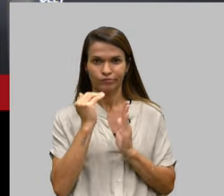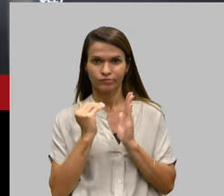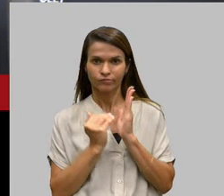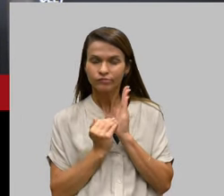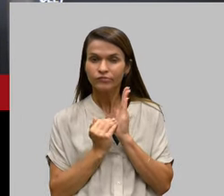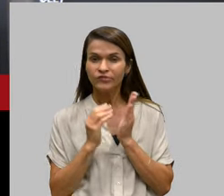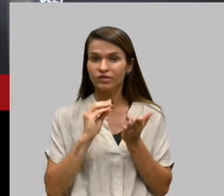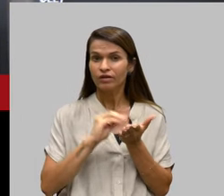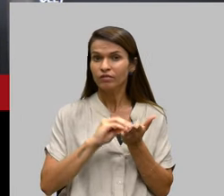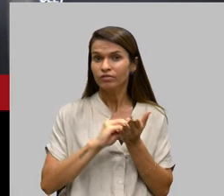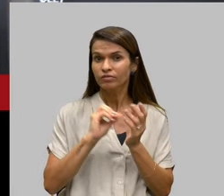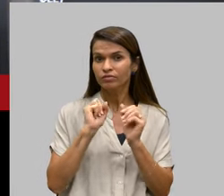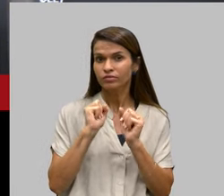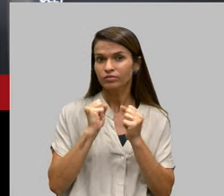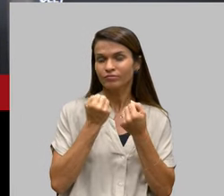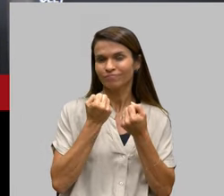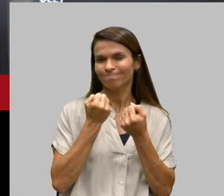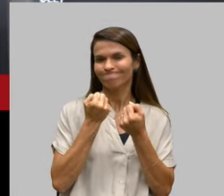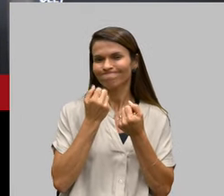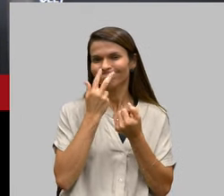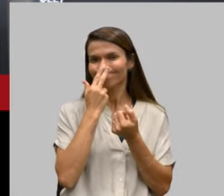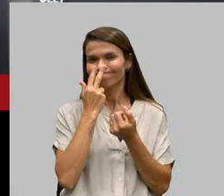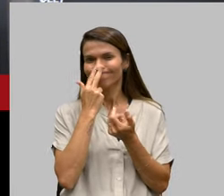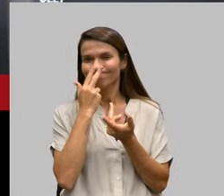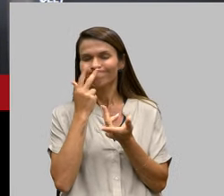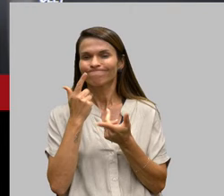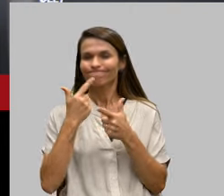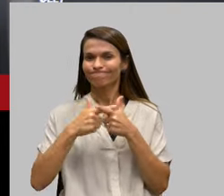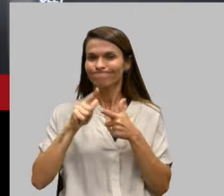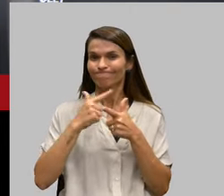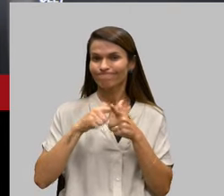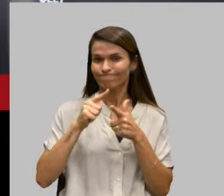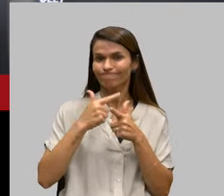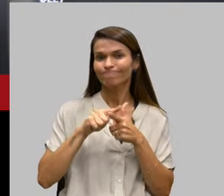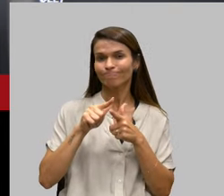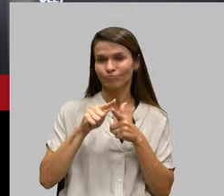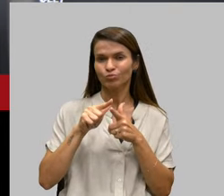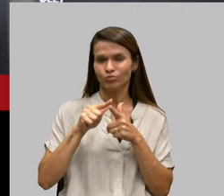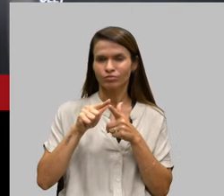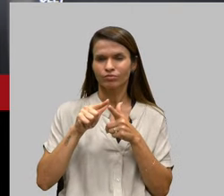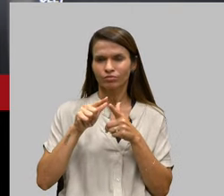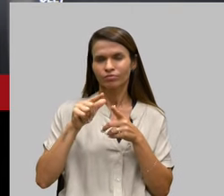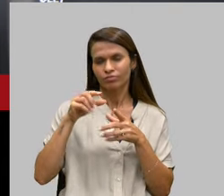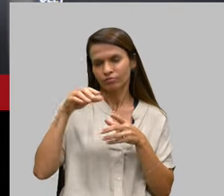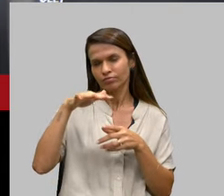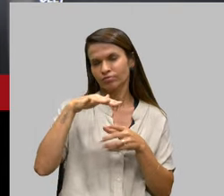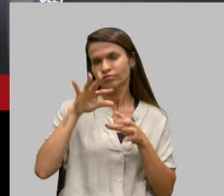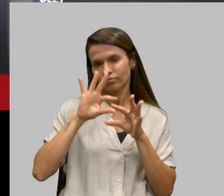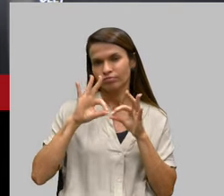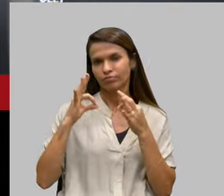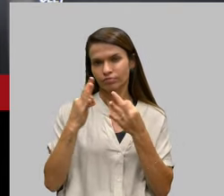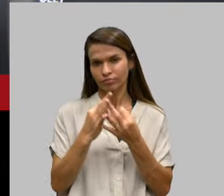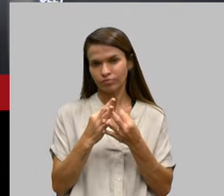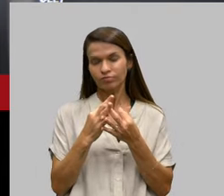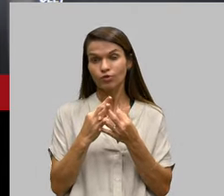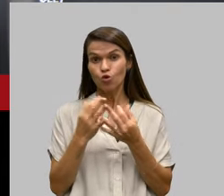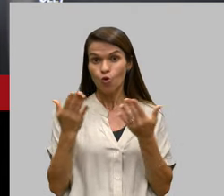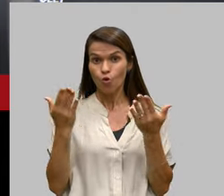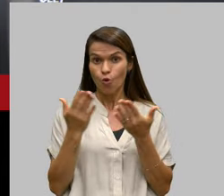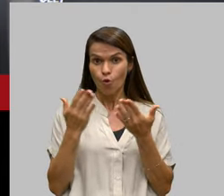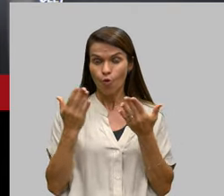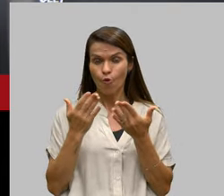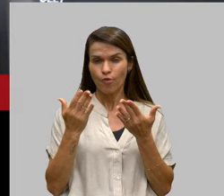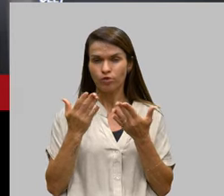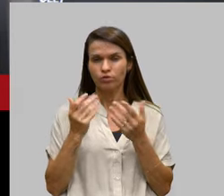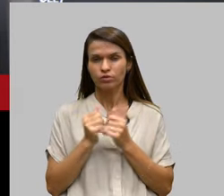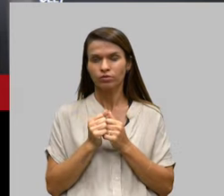segurança jurídica gera instabilidade inclus familiar hoje dentro do nosso cenário atual a